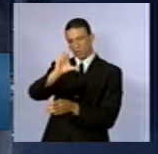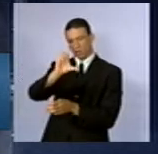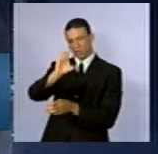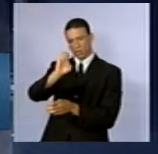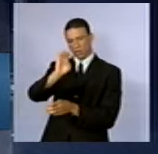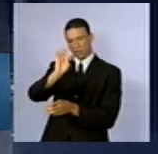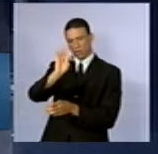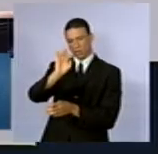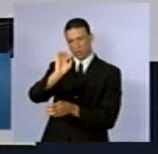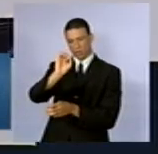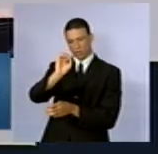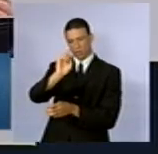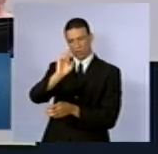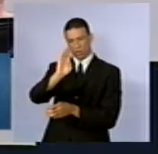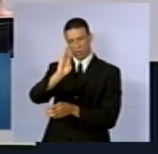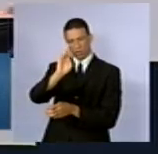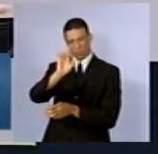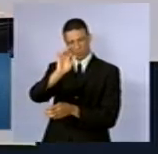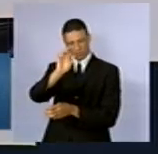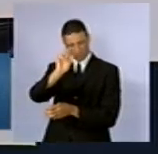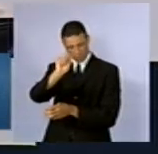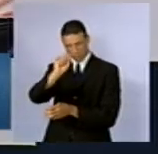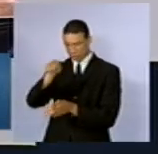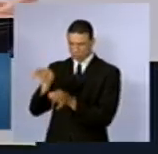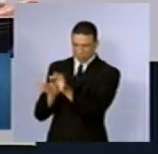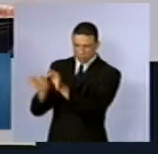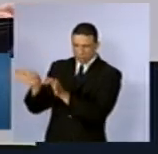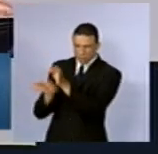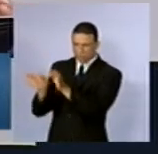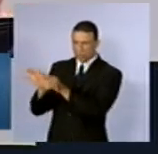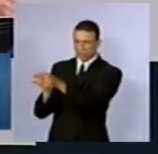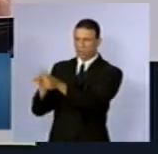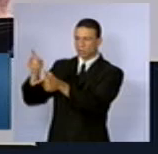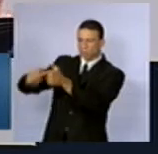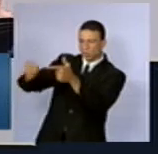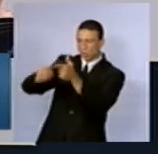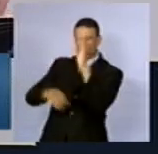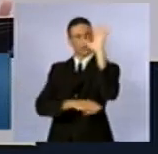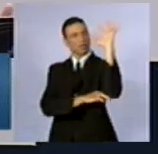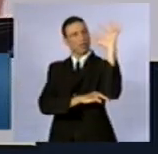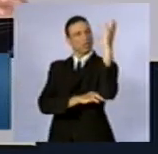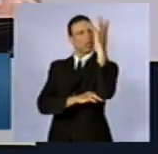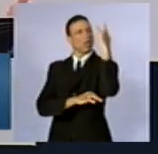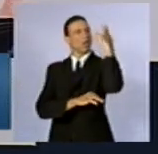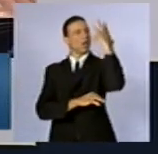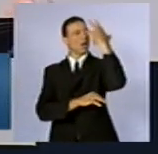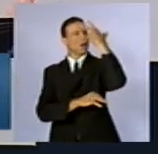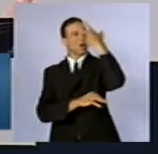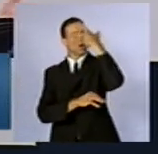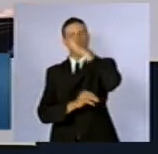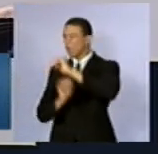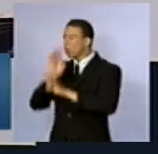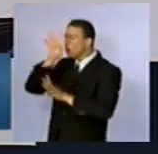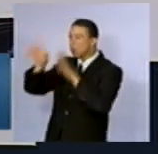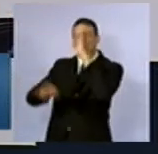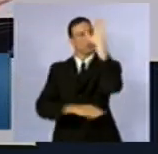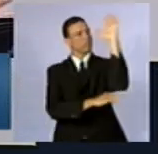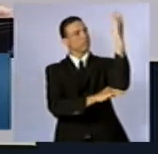em consideração os graves danos estéticos e paisagísticos que esse tipo